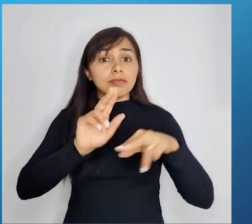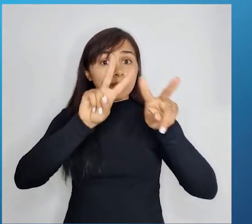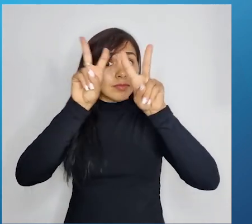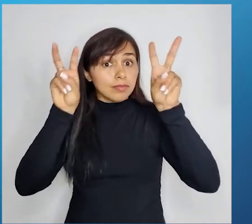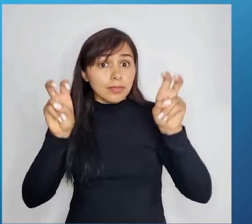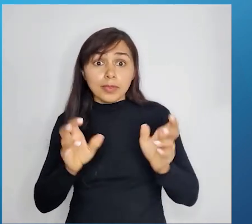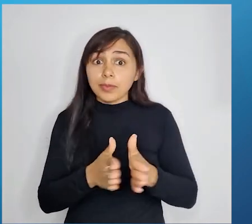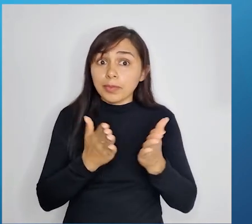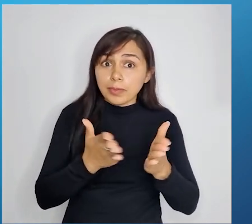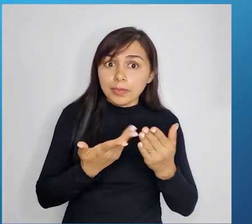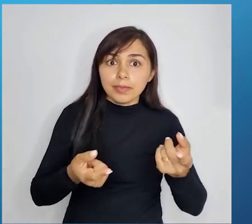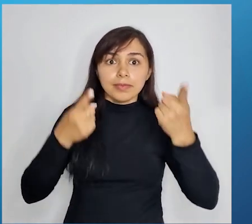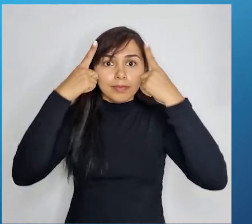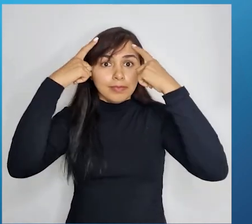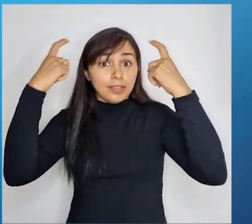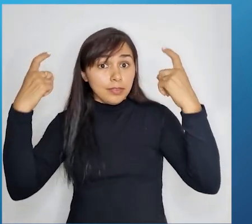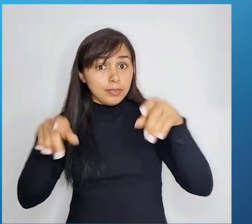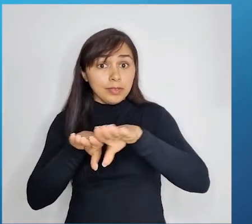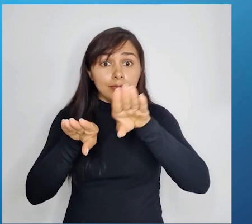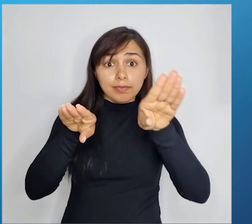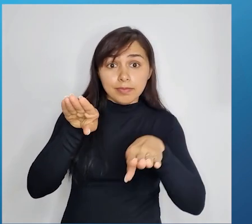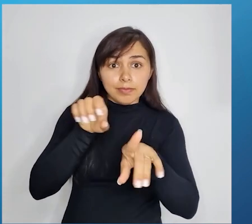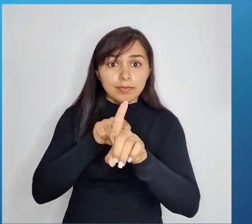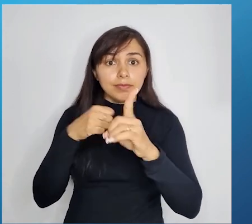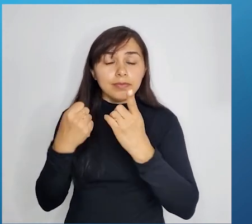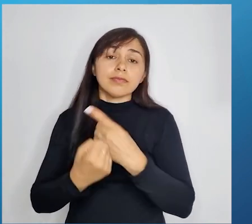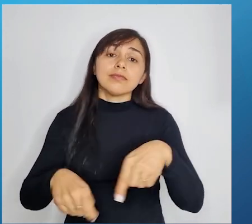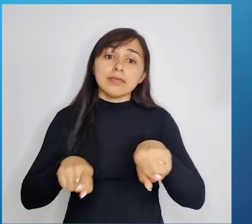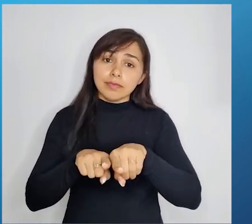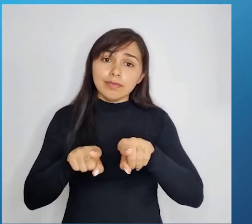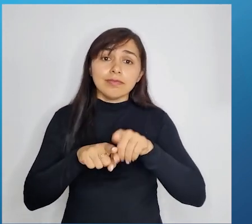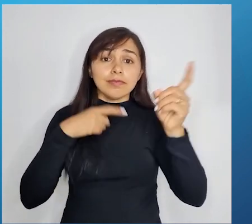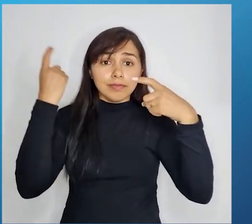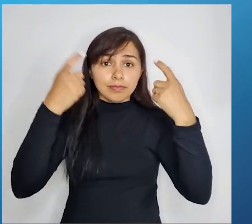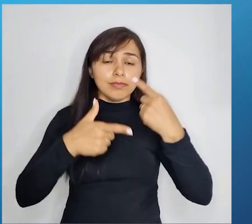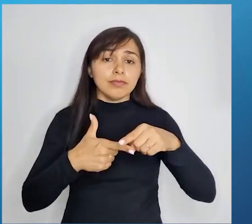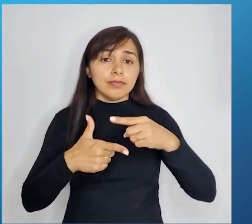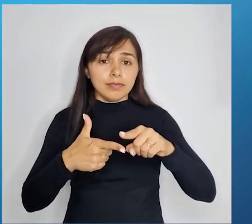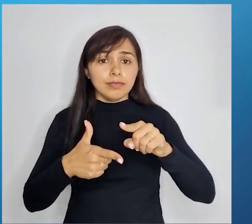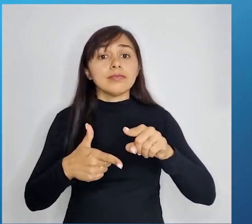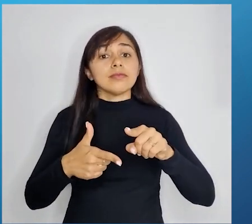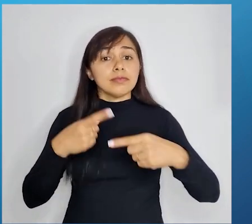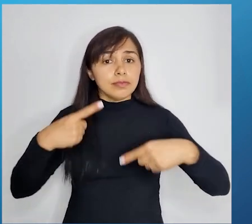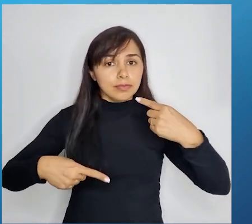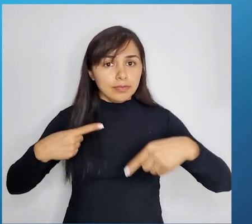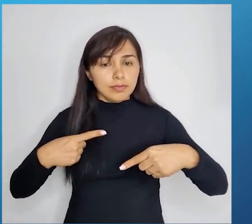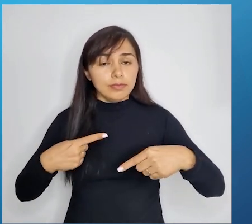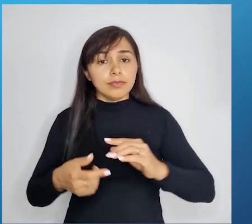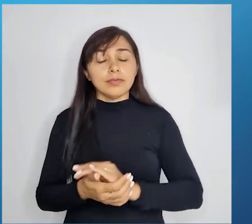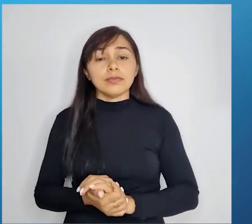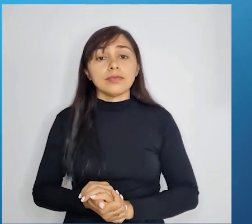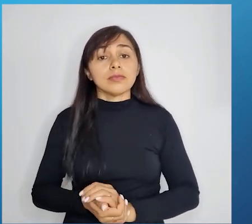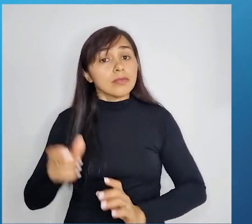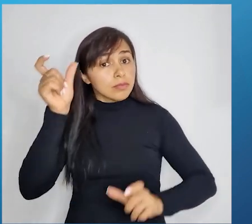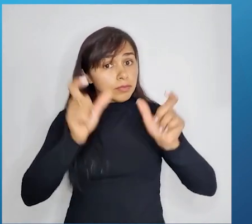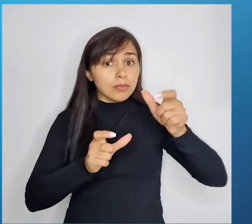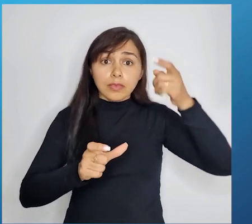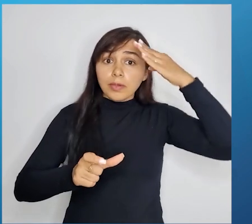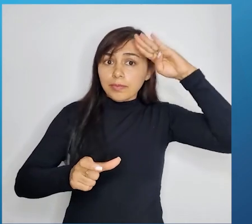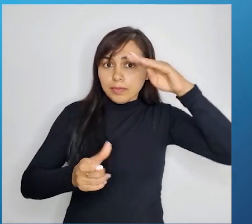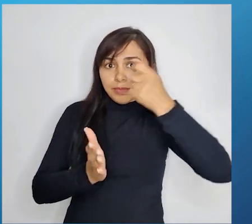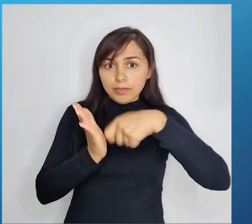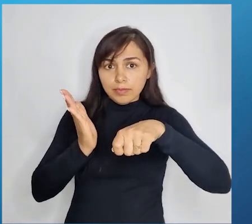como a miséria, a violência, as desigualdades sociais e as tensões políticas. Alguns dos principais